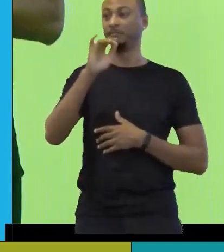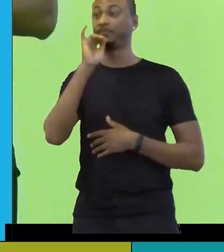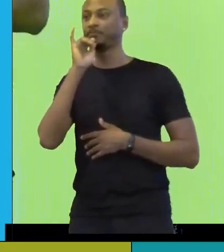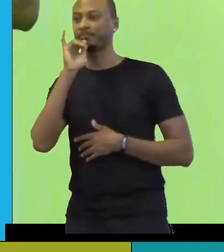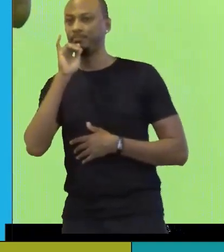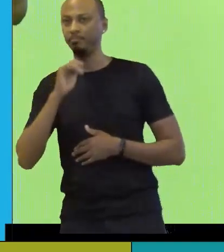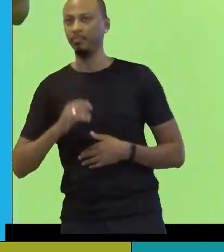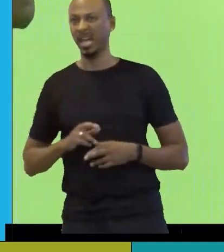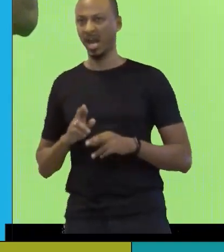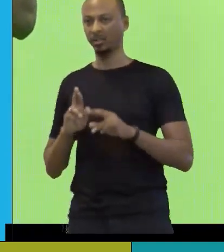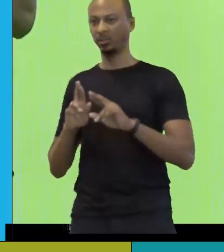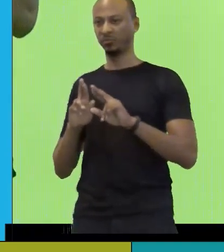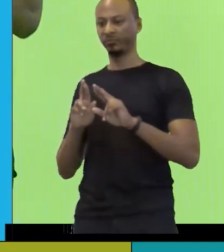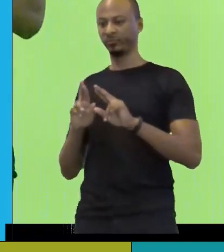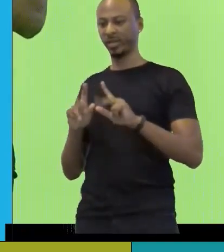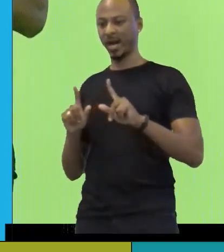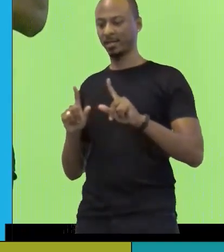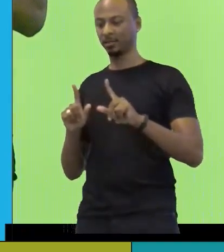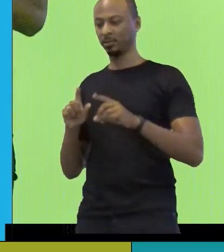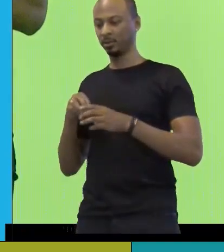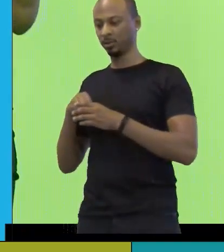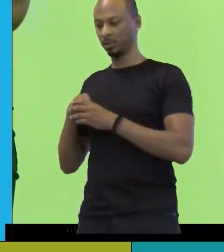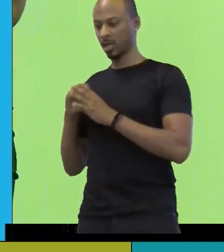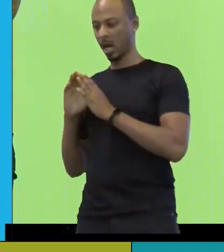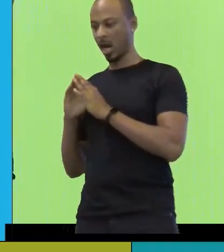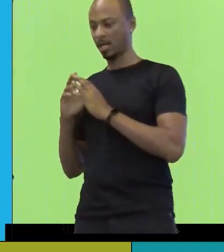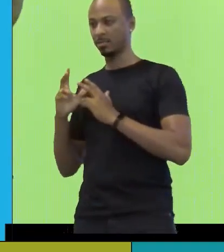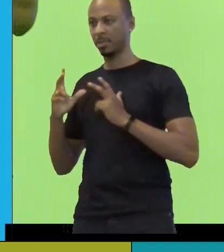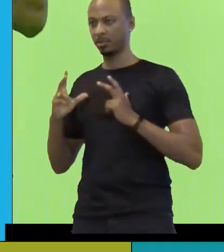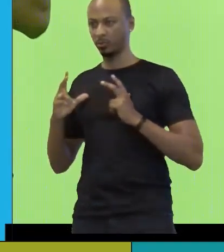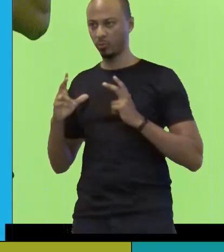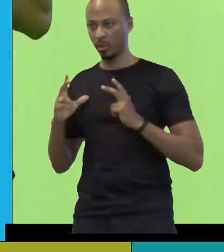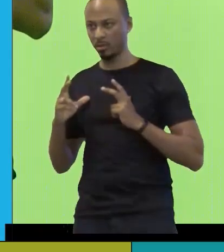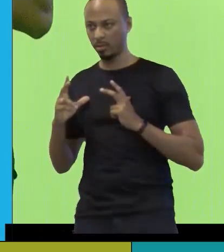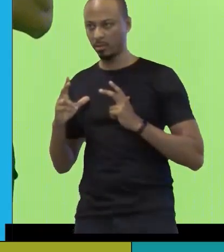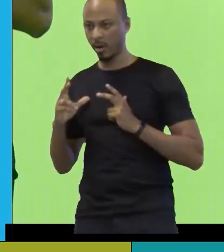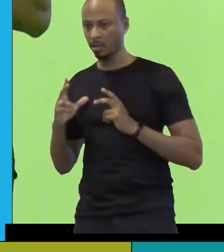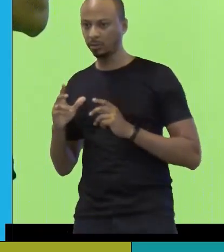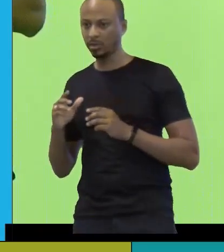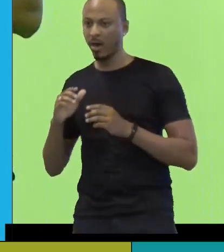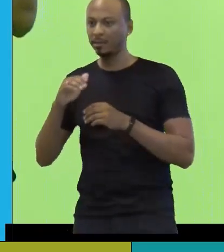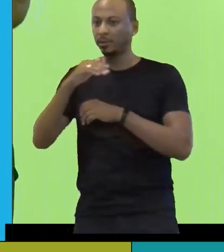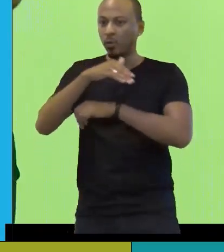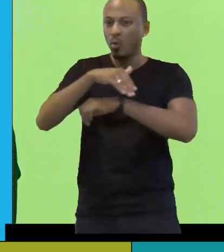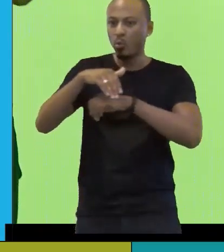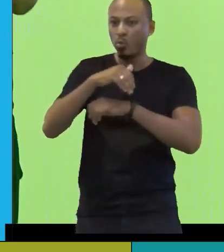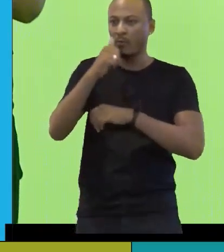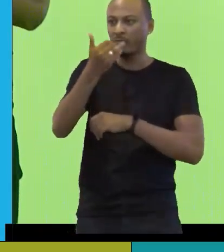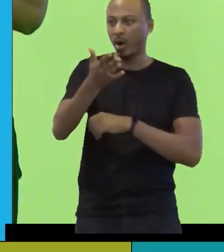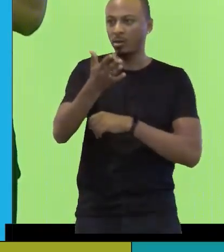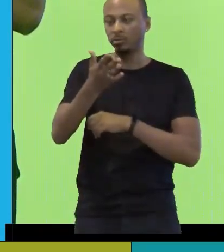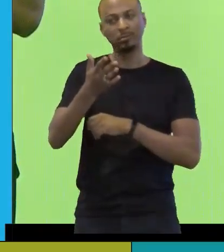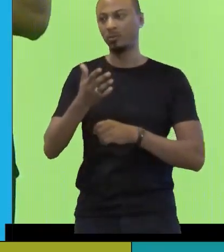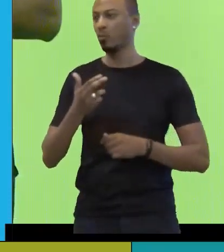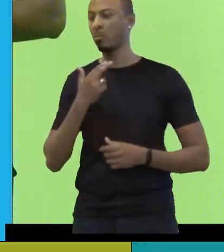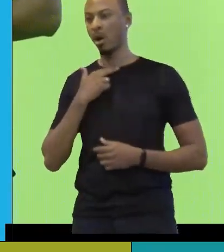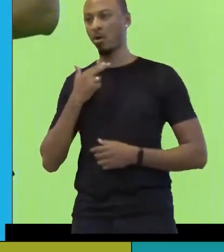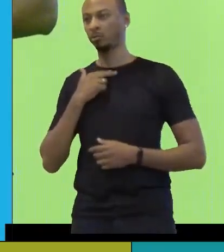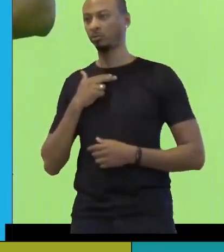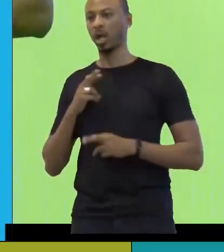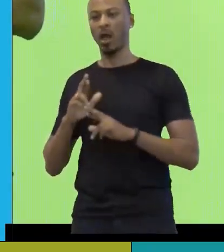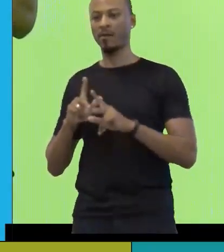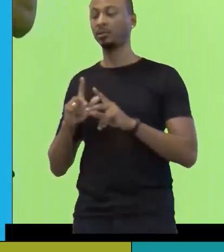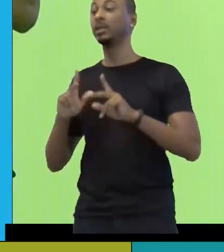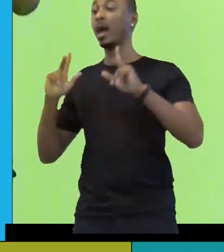vida privada. Isso é a tradição que defende desde os gregos, desde a antiguidade. O que é que o Maquiavel vai fazer?